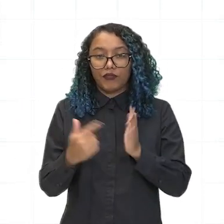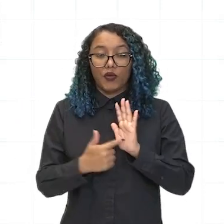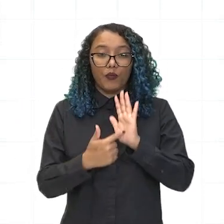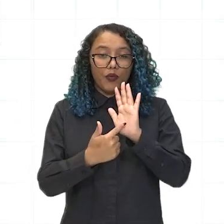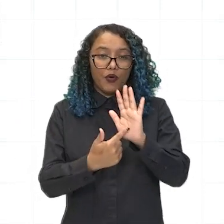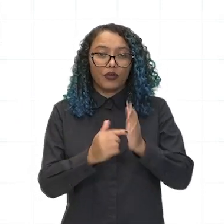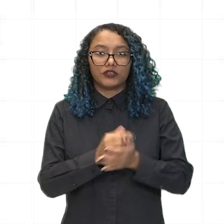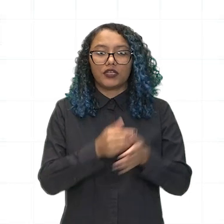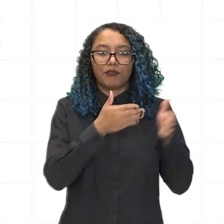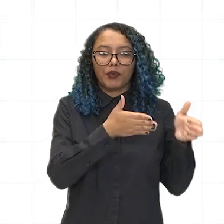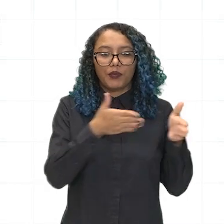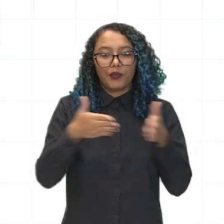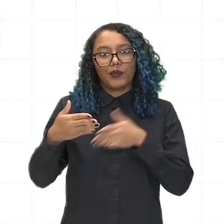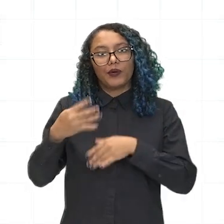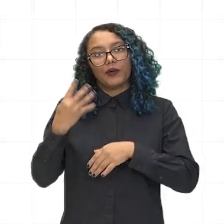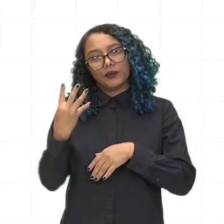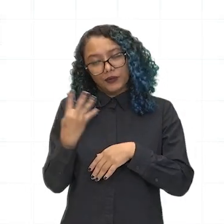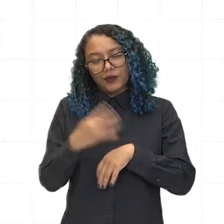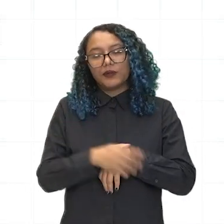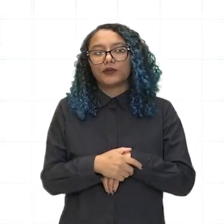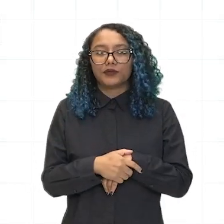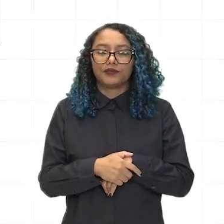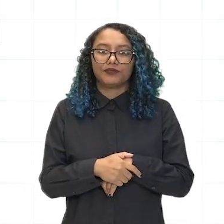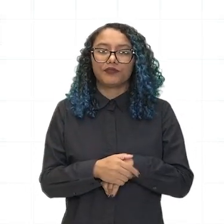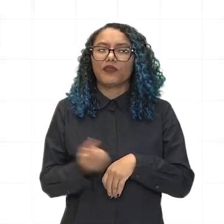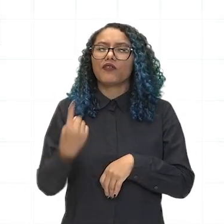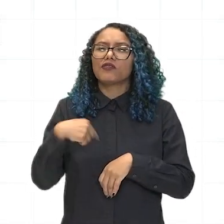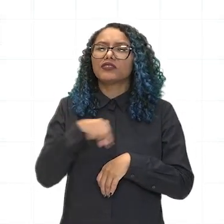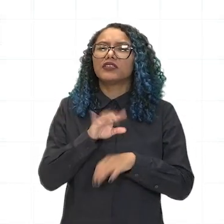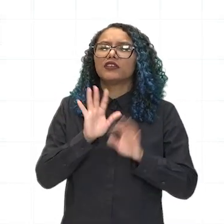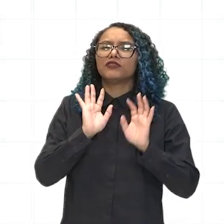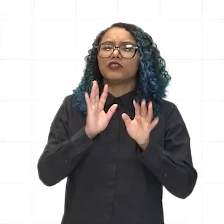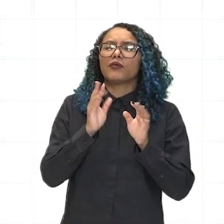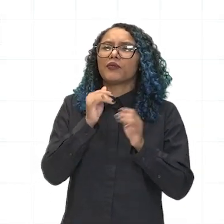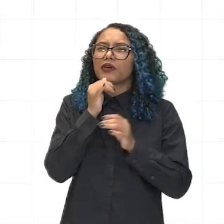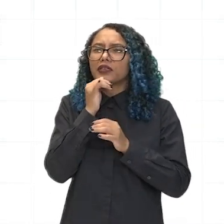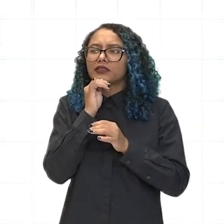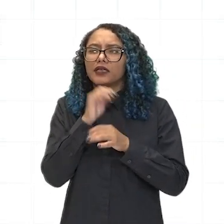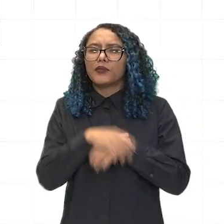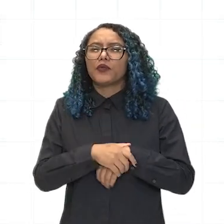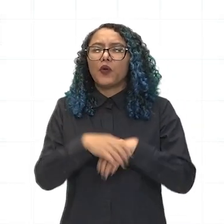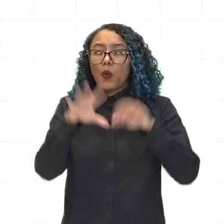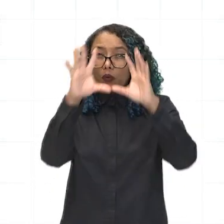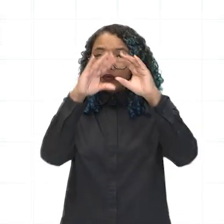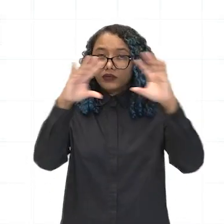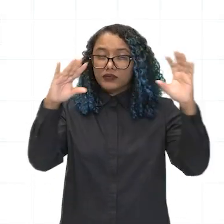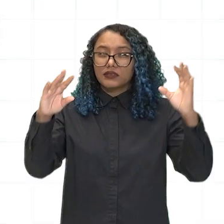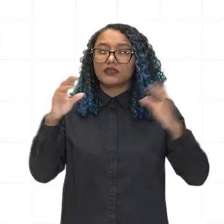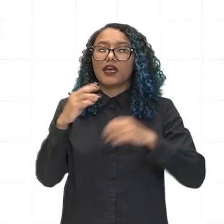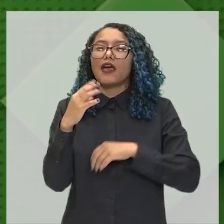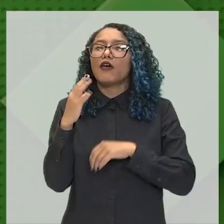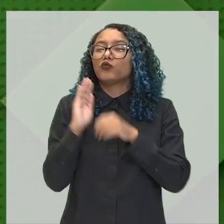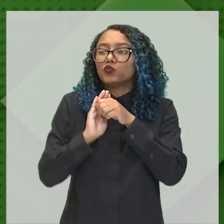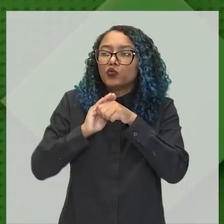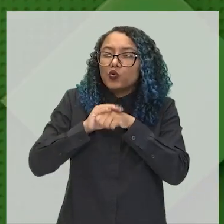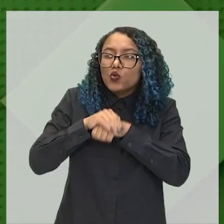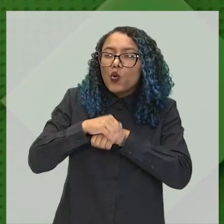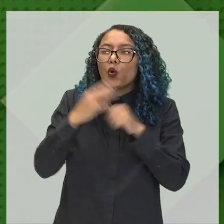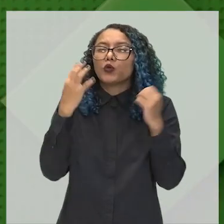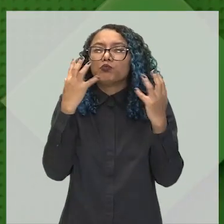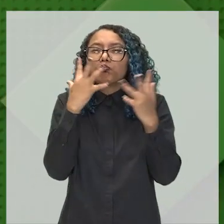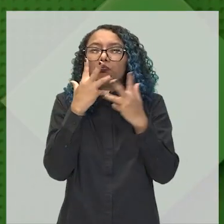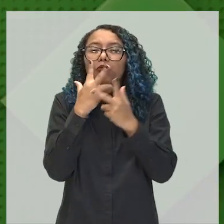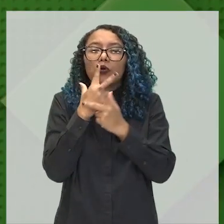dessas 4 fases da lua. Quem foi que já olhou para o céu, né, naquela noite